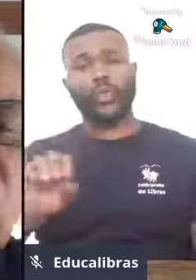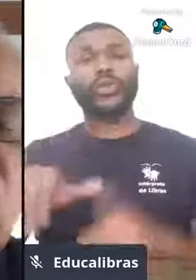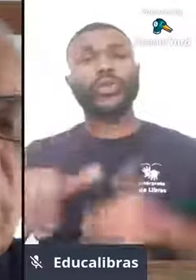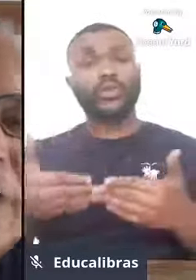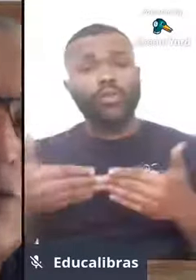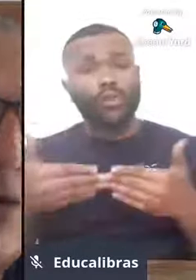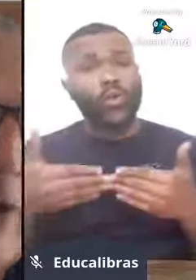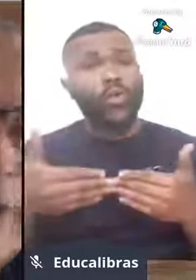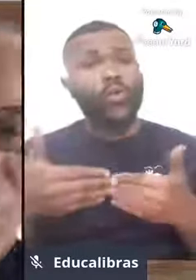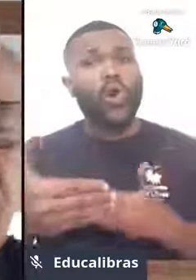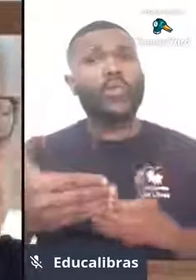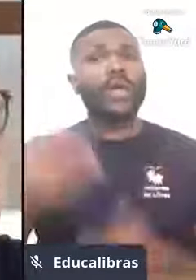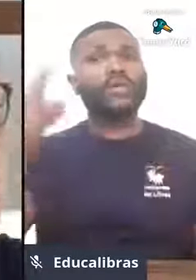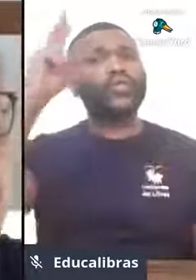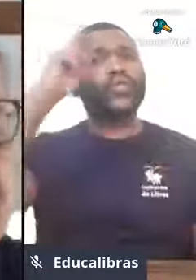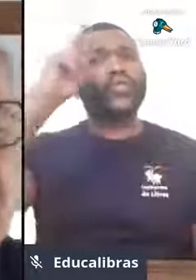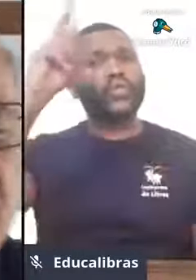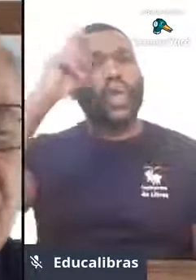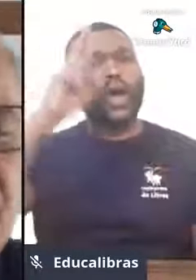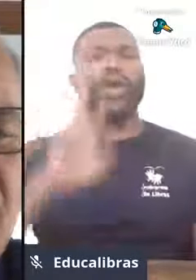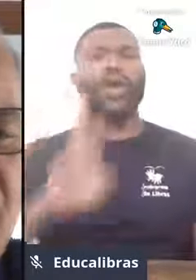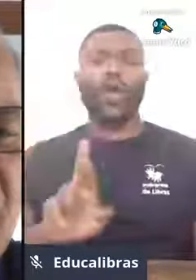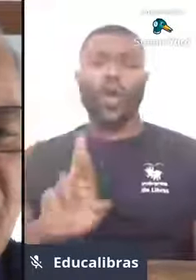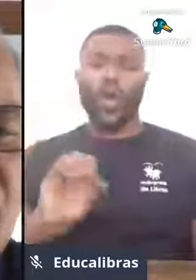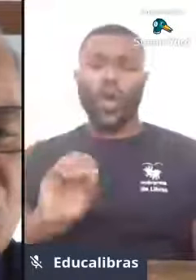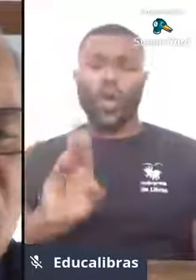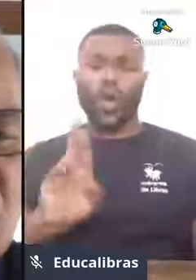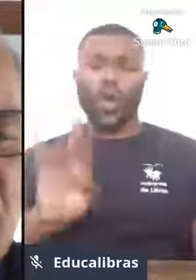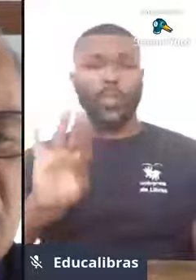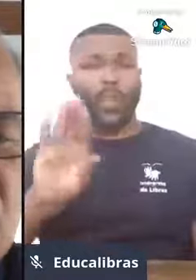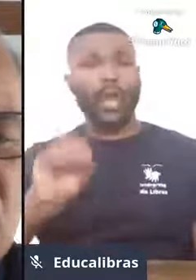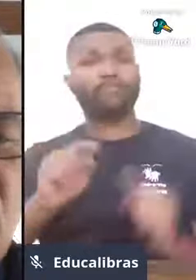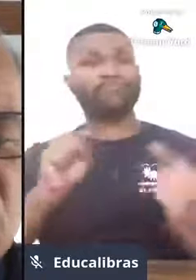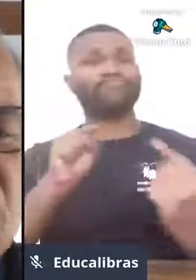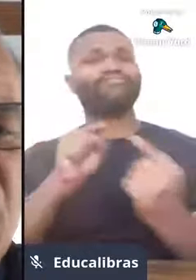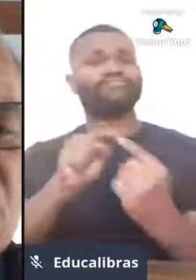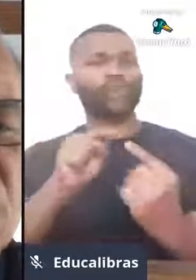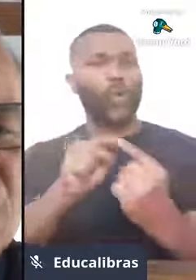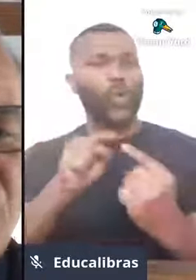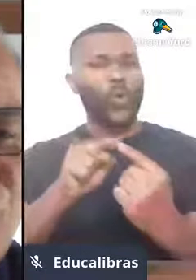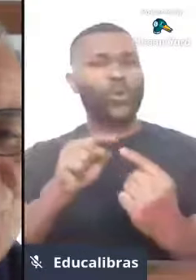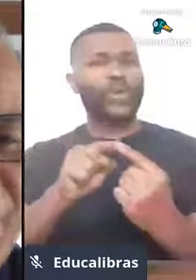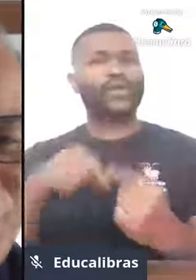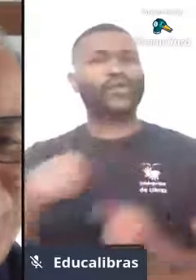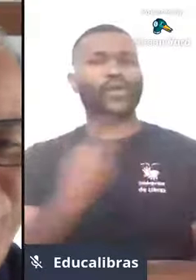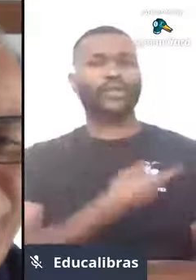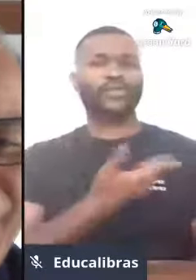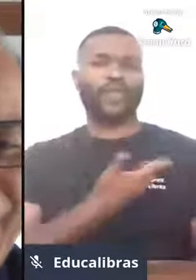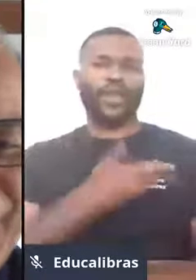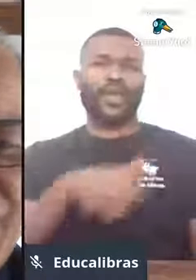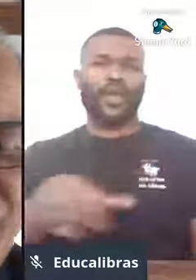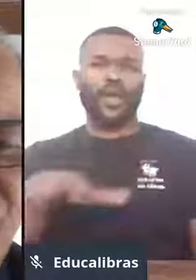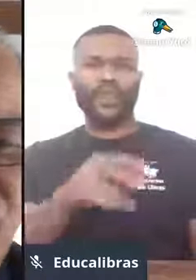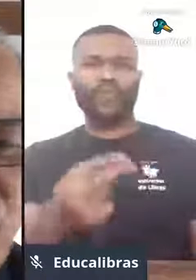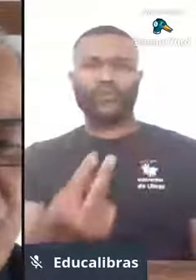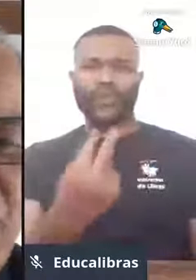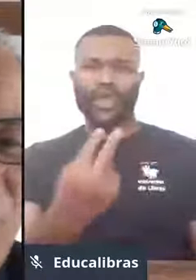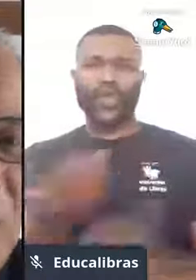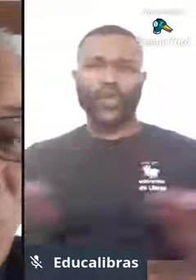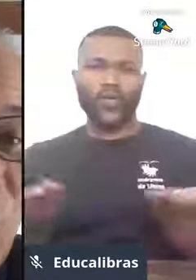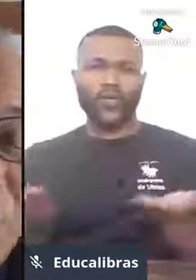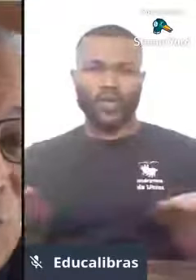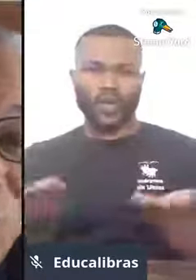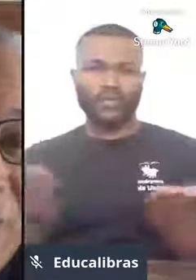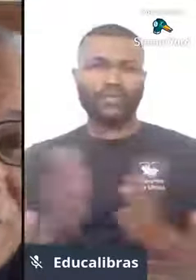a história do Roberto, que interessa aos nossos amigos que estão nos vendo agora, né? Foi